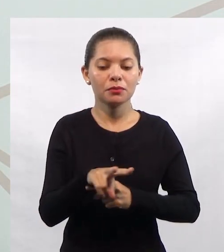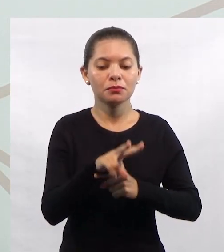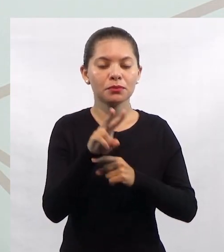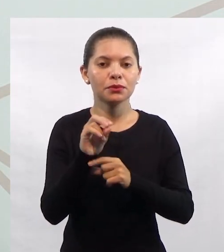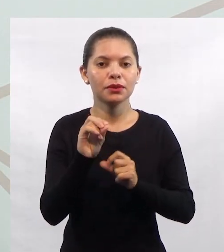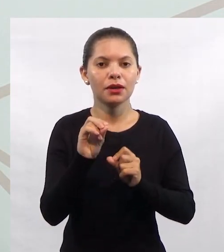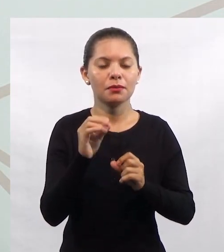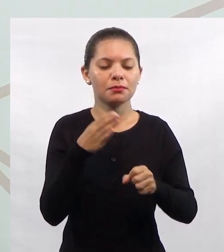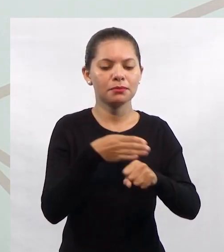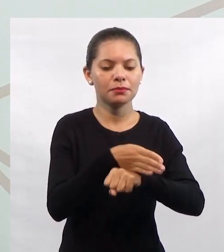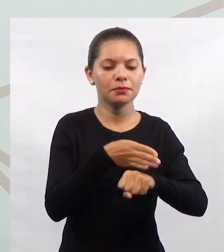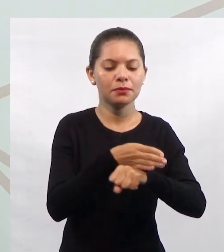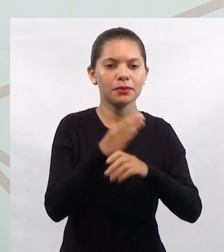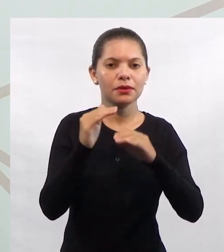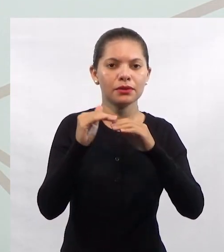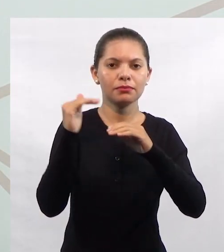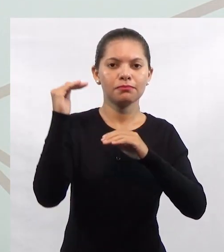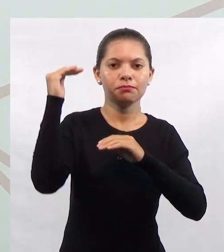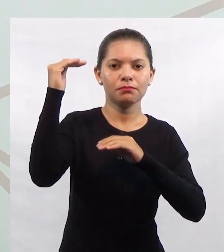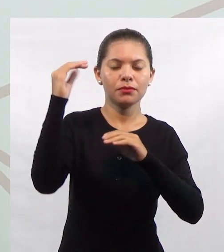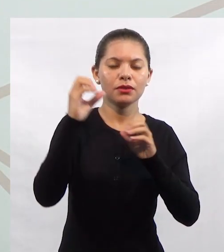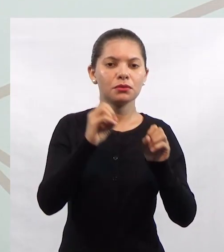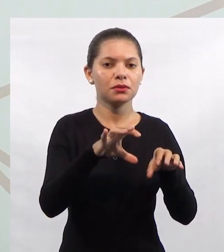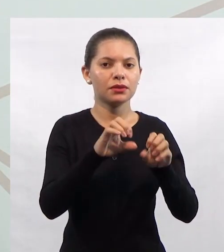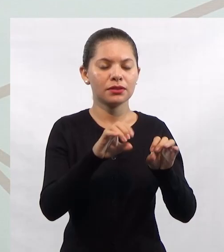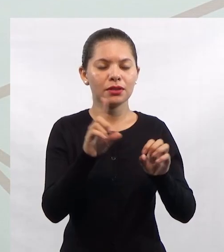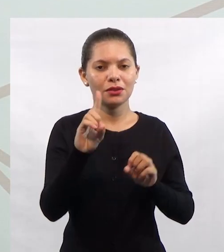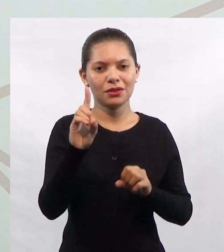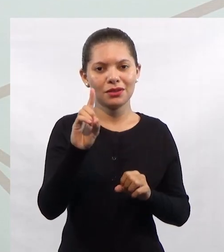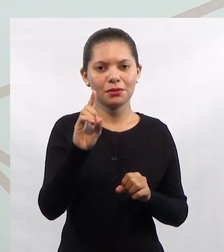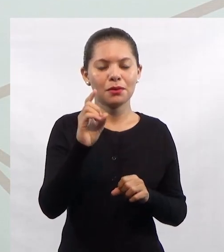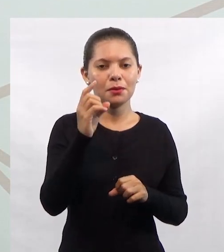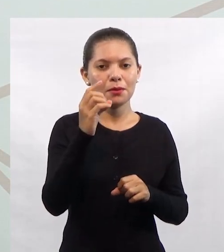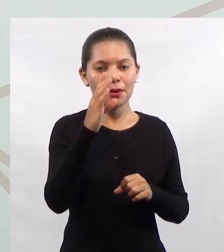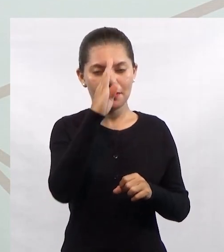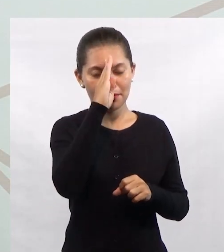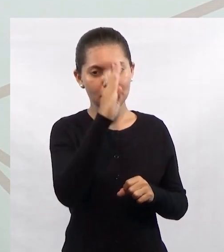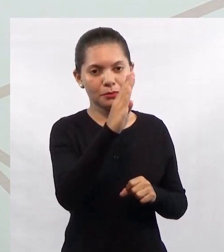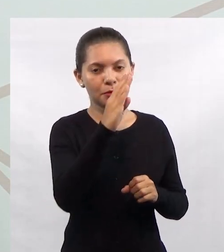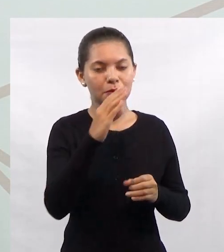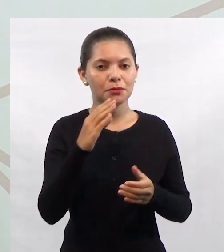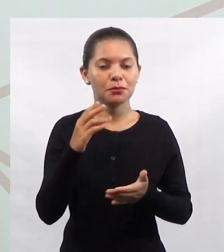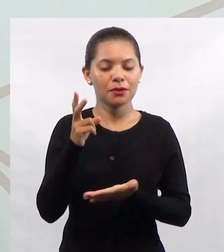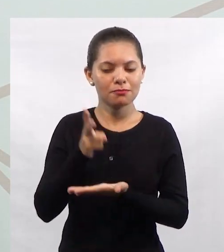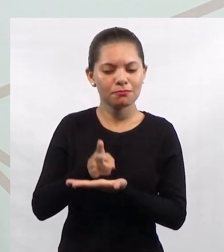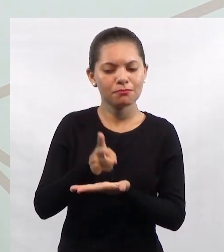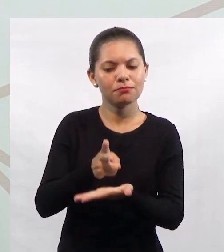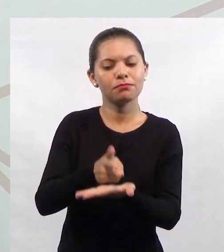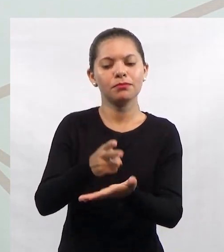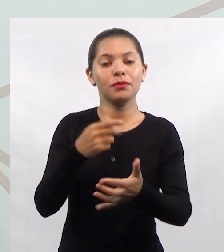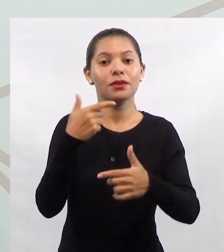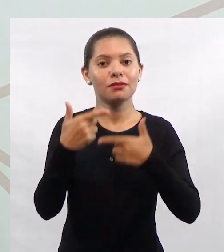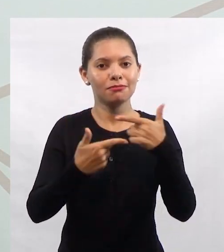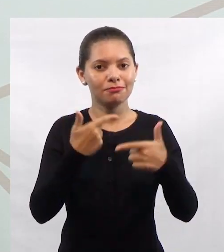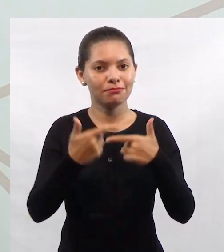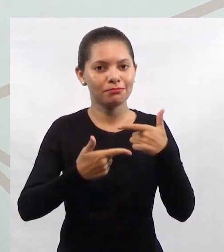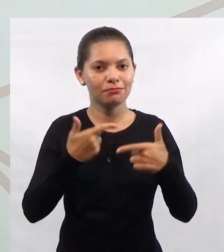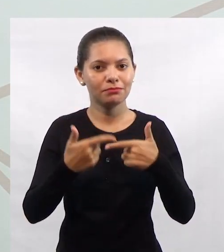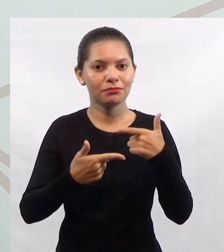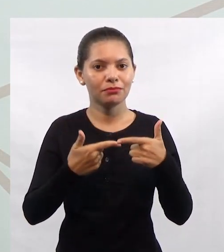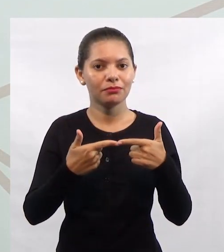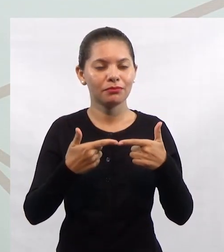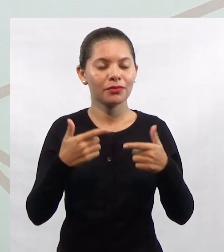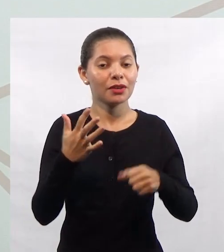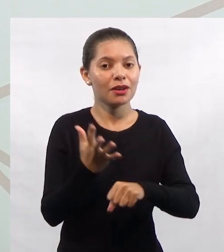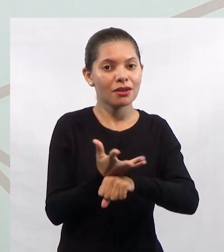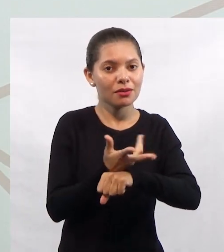educação apenas para acessar os níveis mais elevados de educação, mas principalmente para poder continuar atuando no mercado